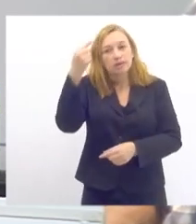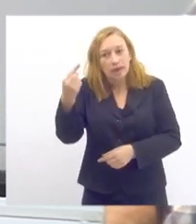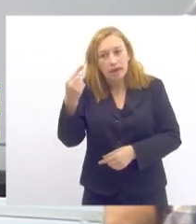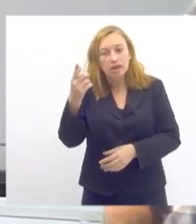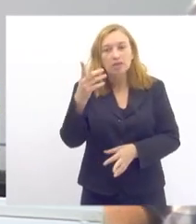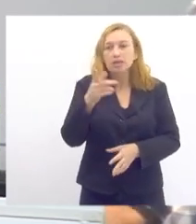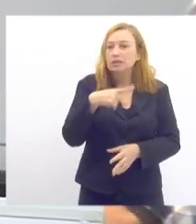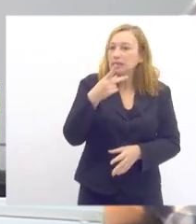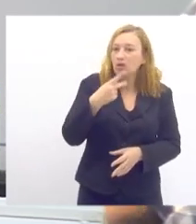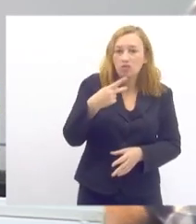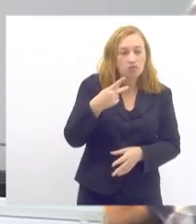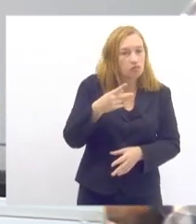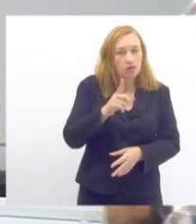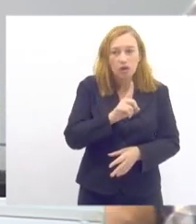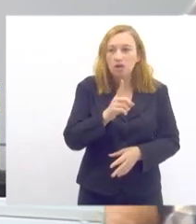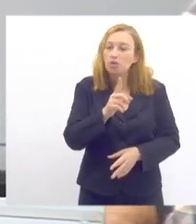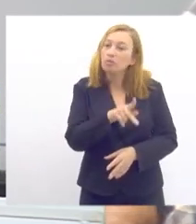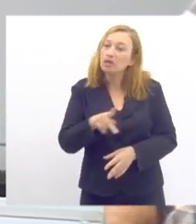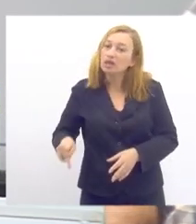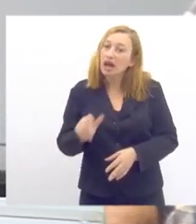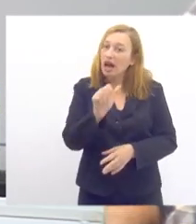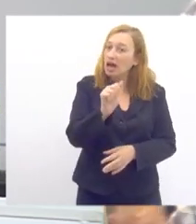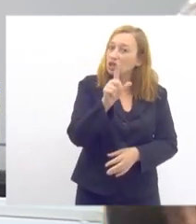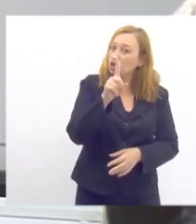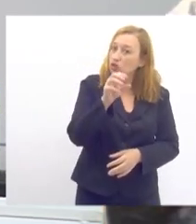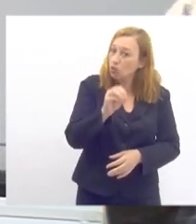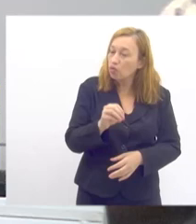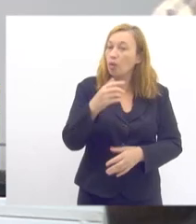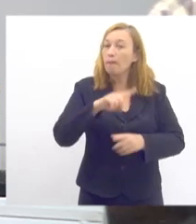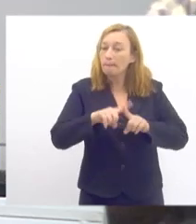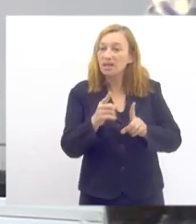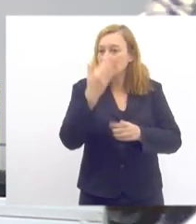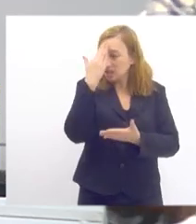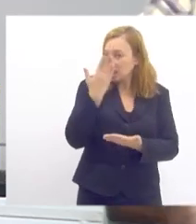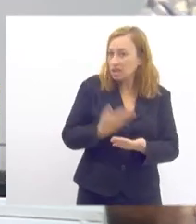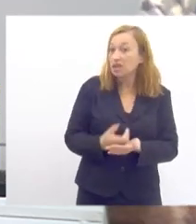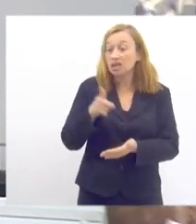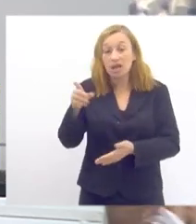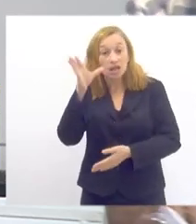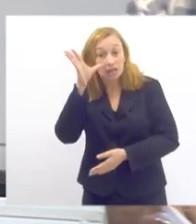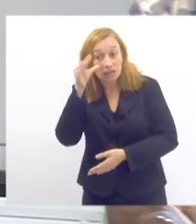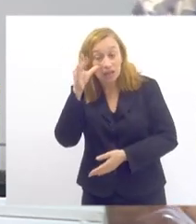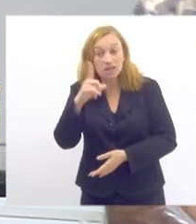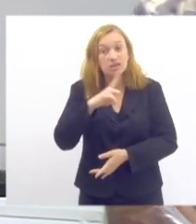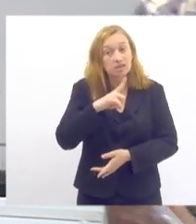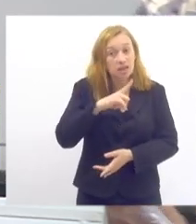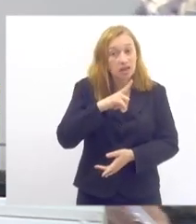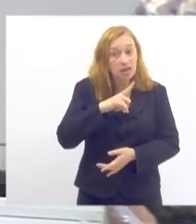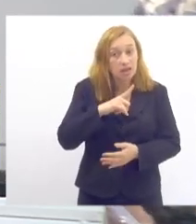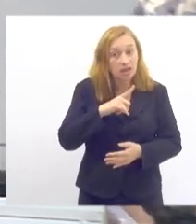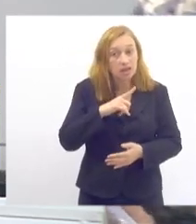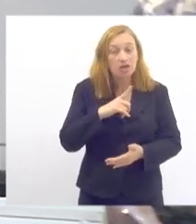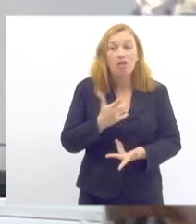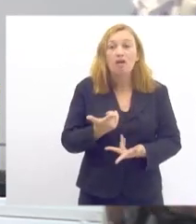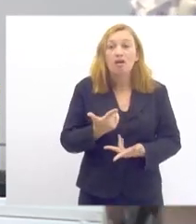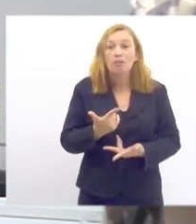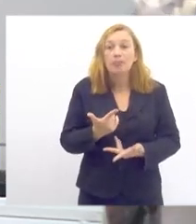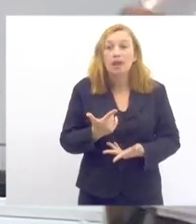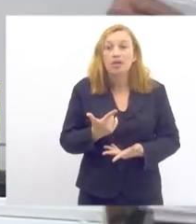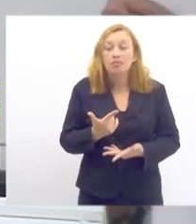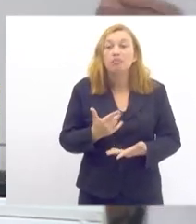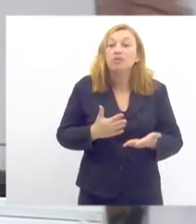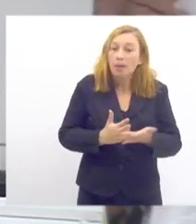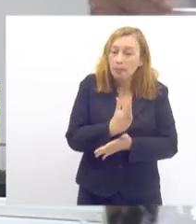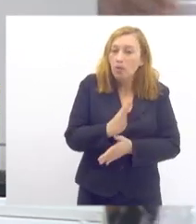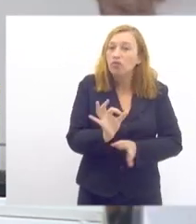tratei isso com o presidente Adolfo, mas acredito que, como ele tem interesse que a gente